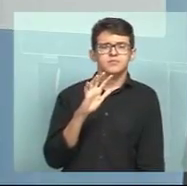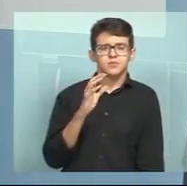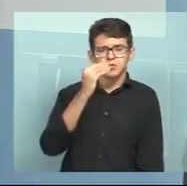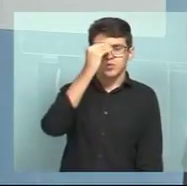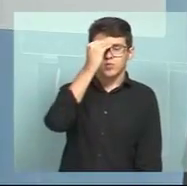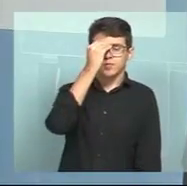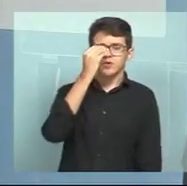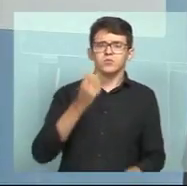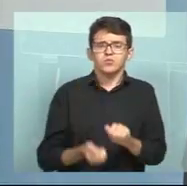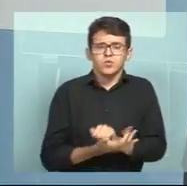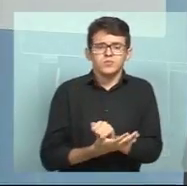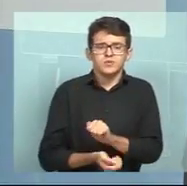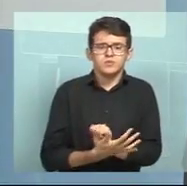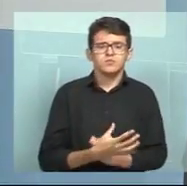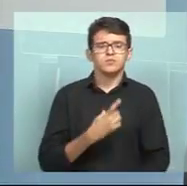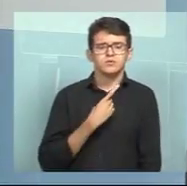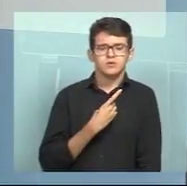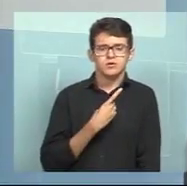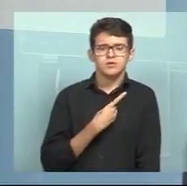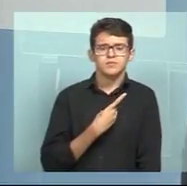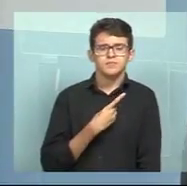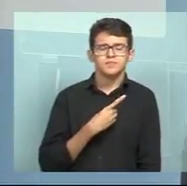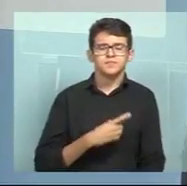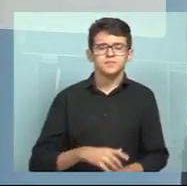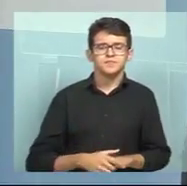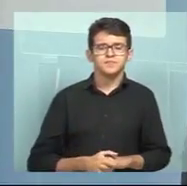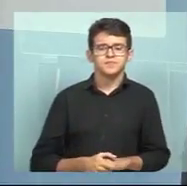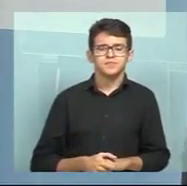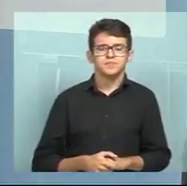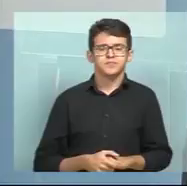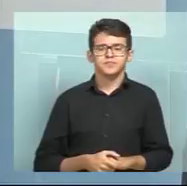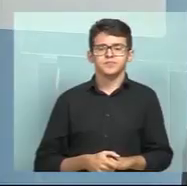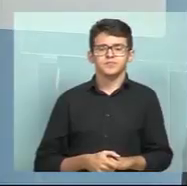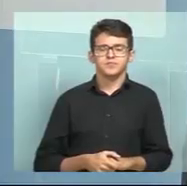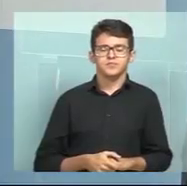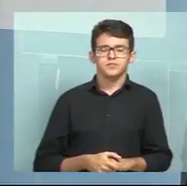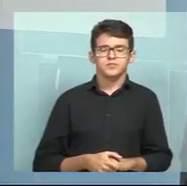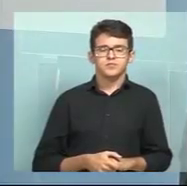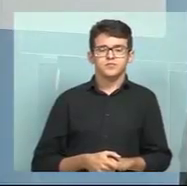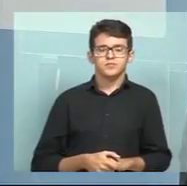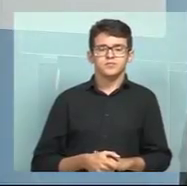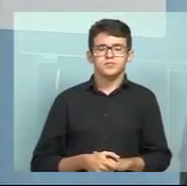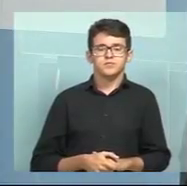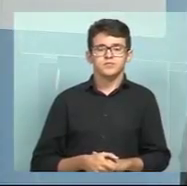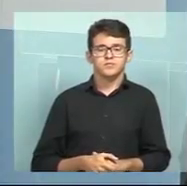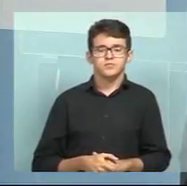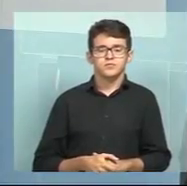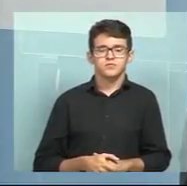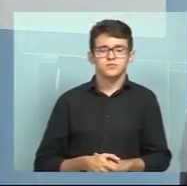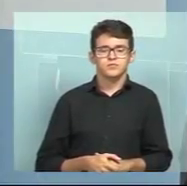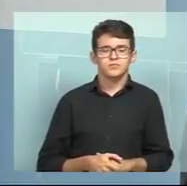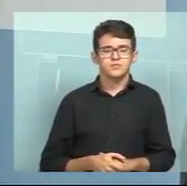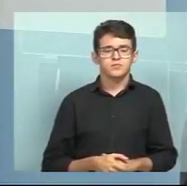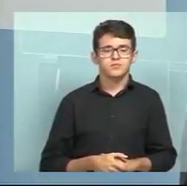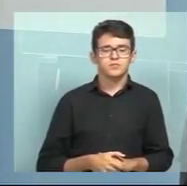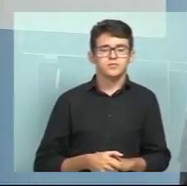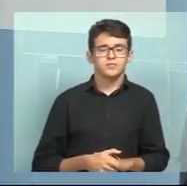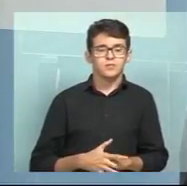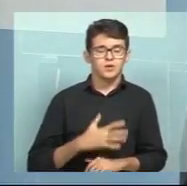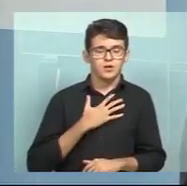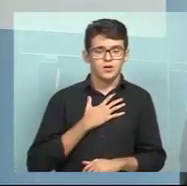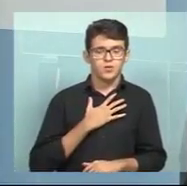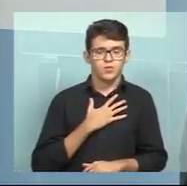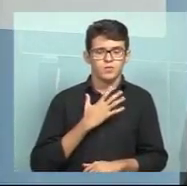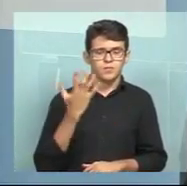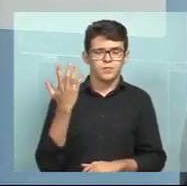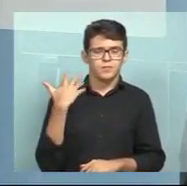O presidente Lula, no primeiro foi no segundo mandato, no início do segundo mandato do presidente Lula, eu estive numa casa